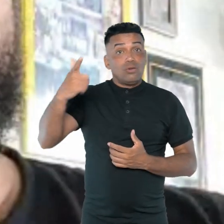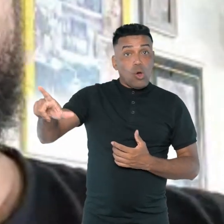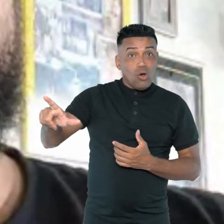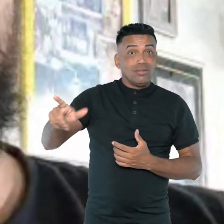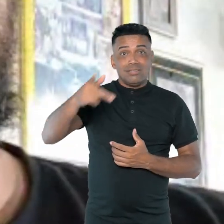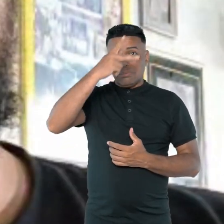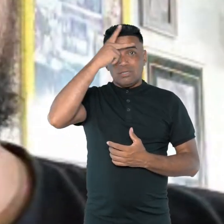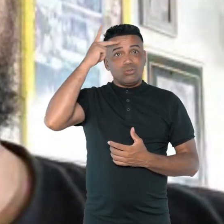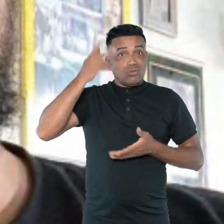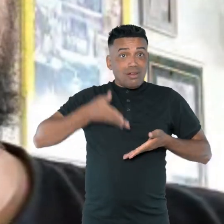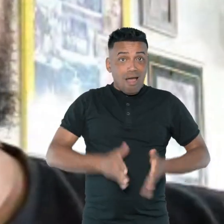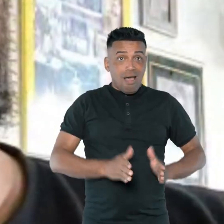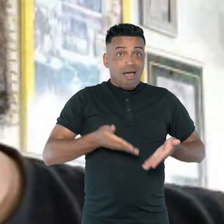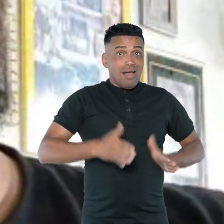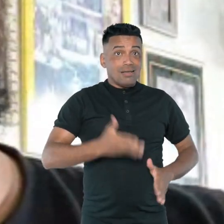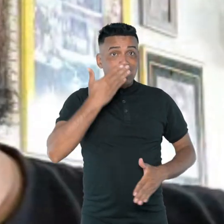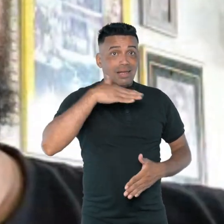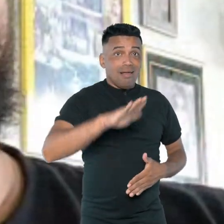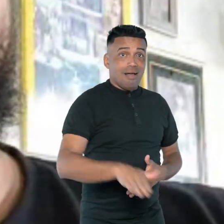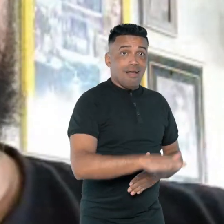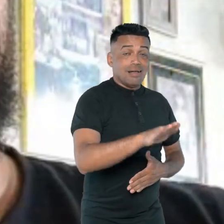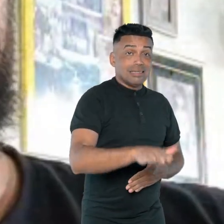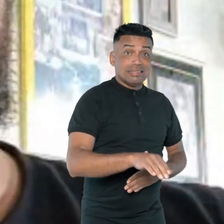gerações, né? Se não forem